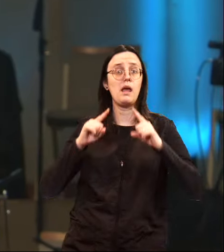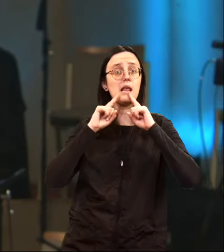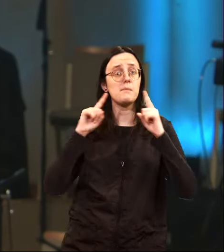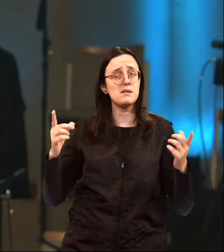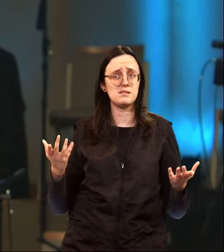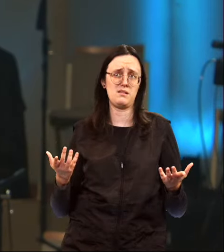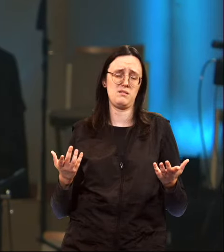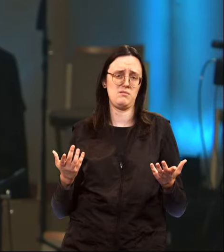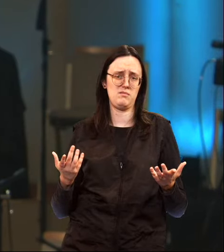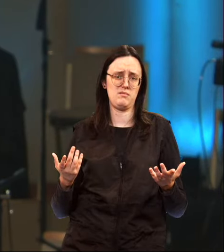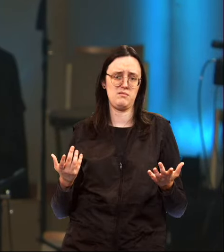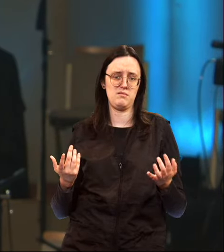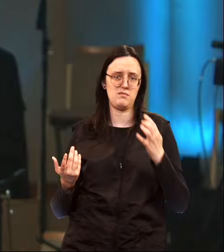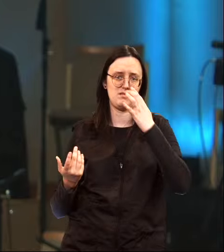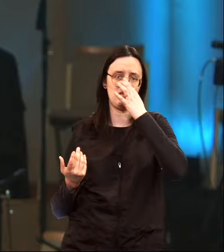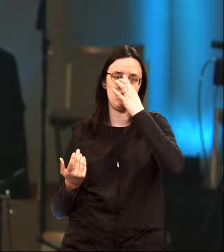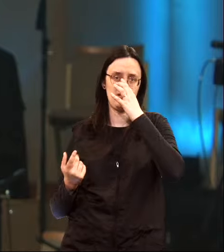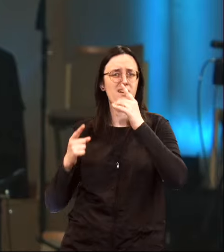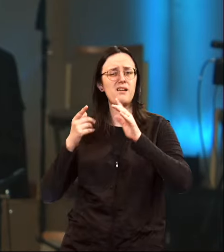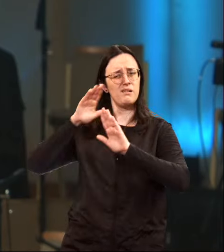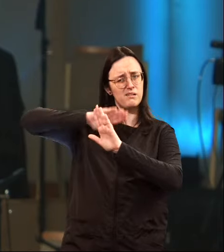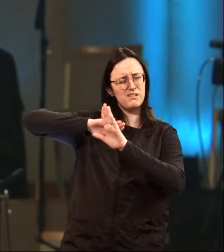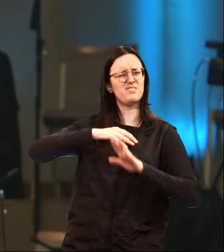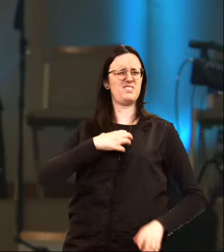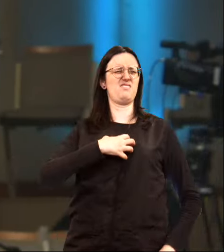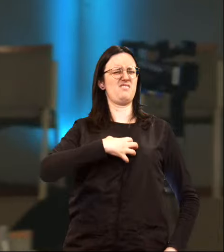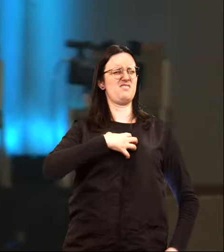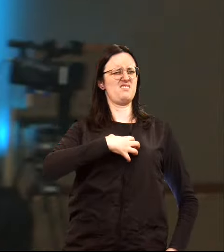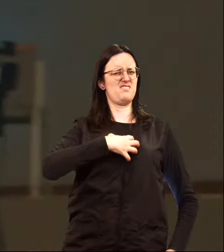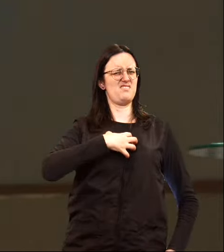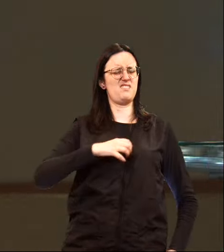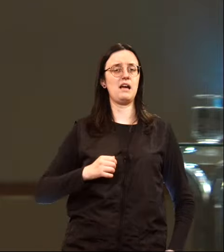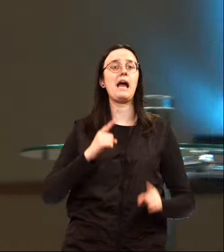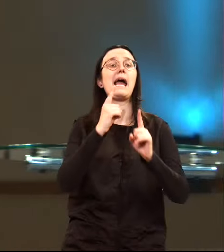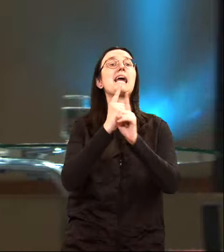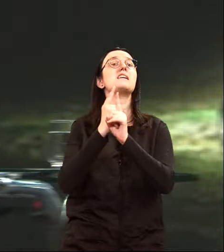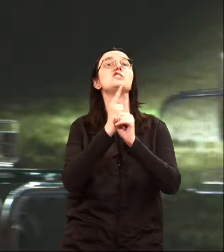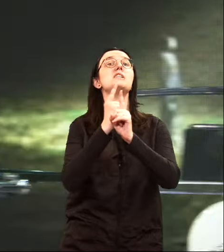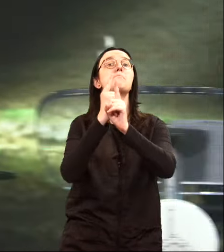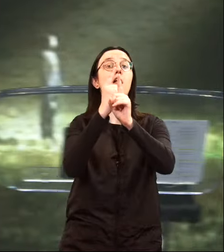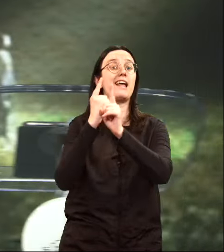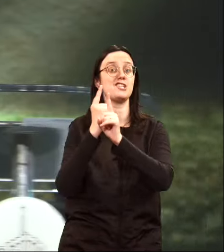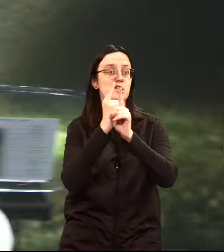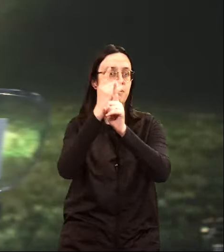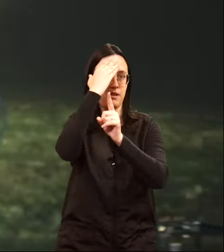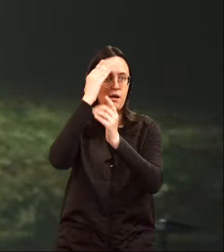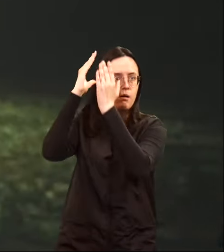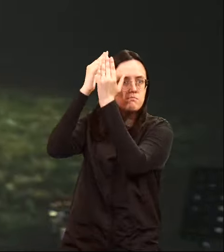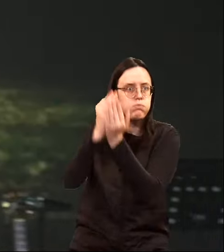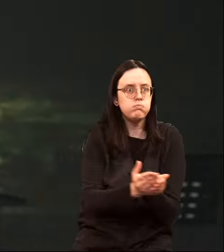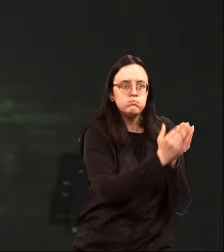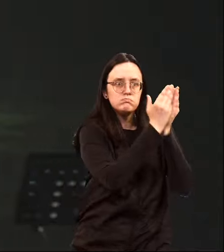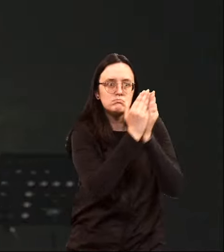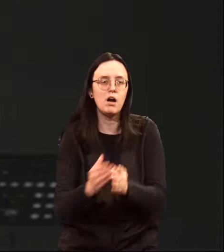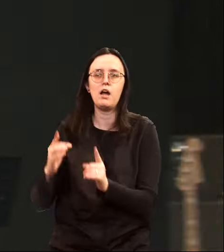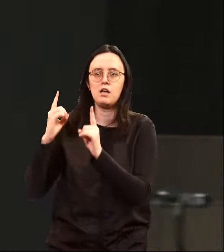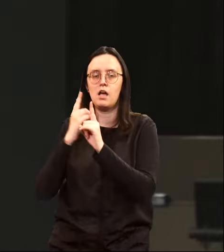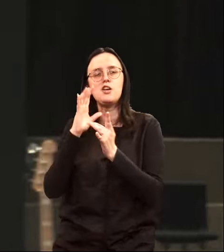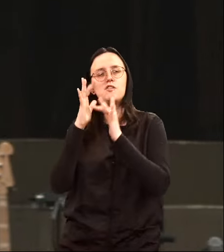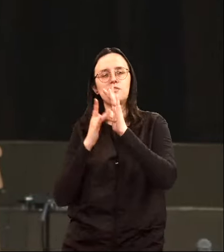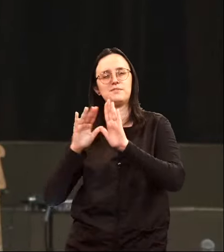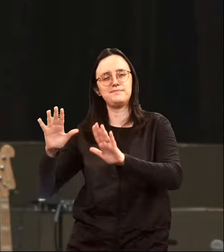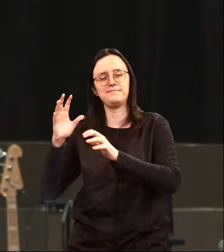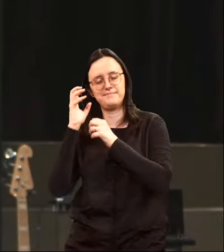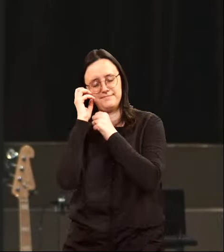reclamação apenas, né? Também quando os discípulos estão lá no meio da tempestade, no barquinho,